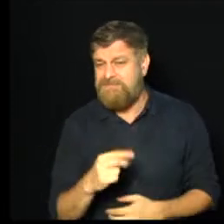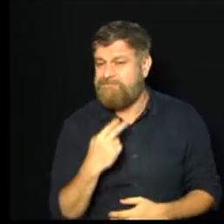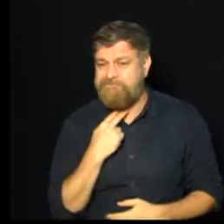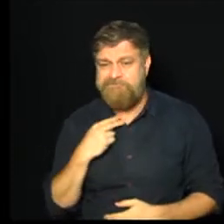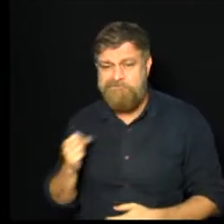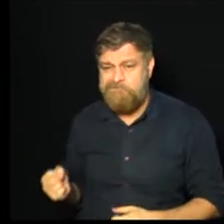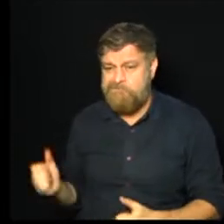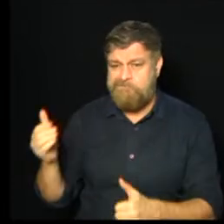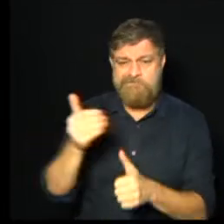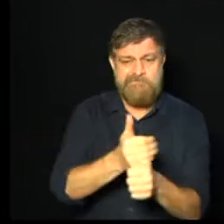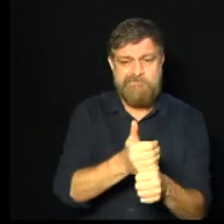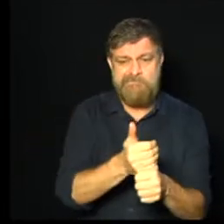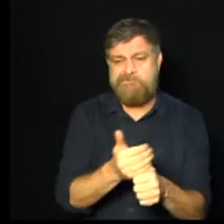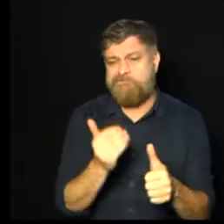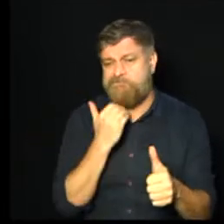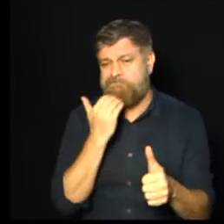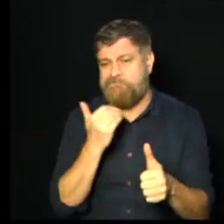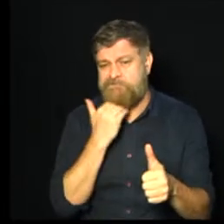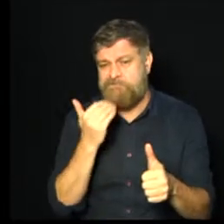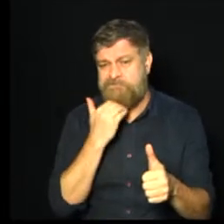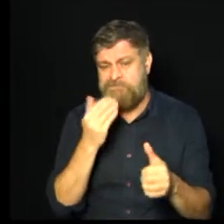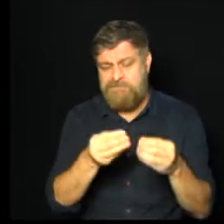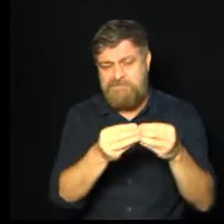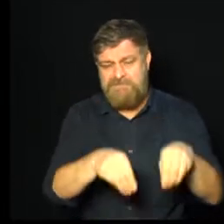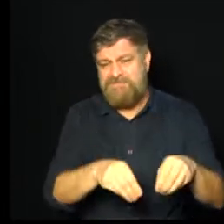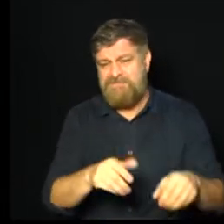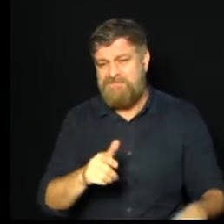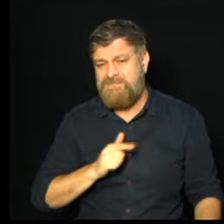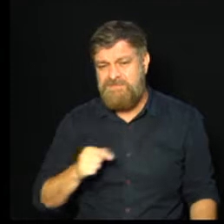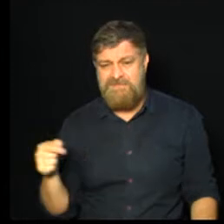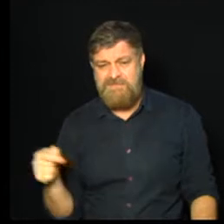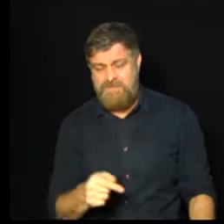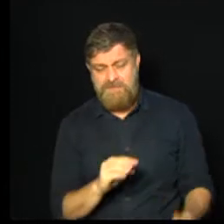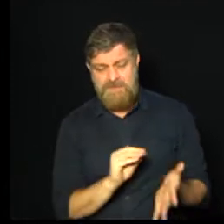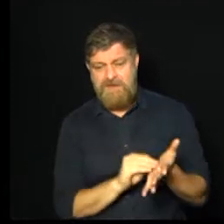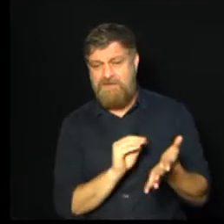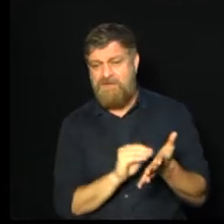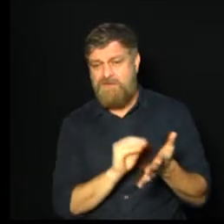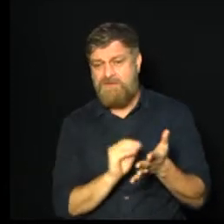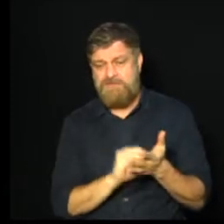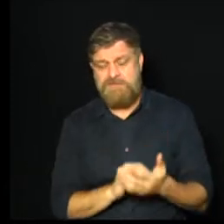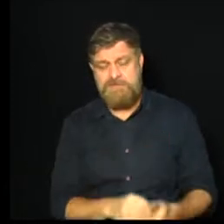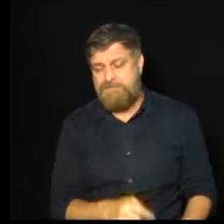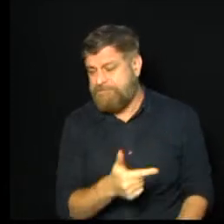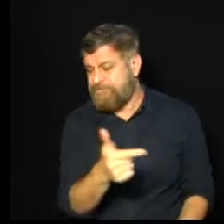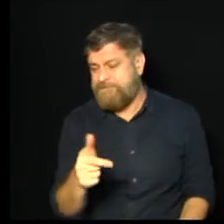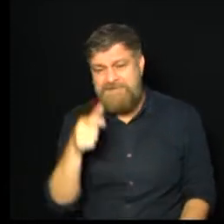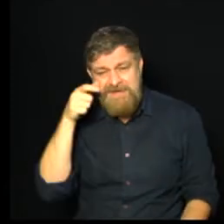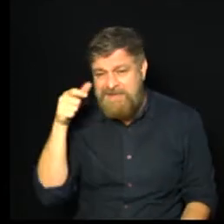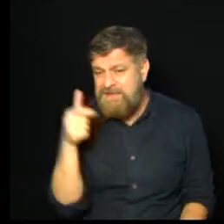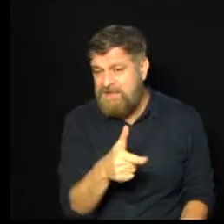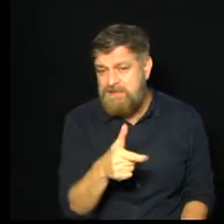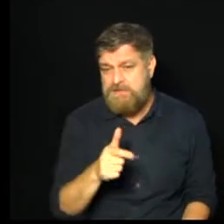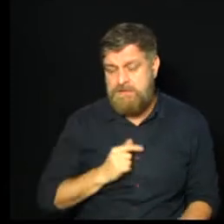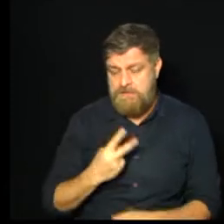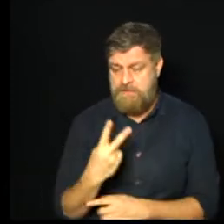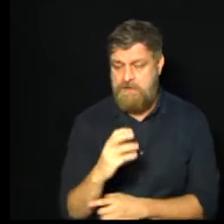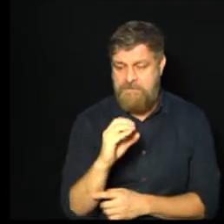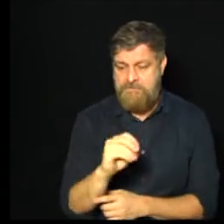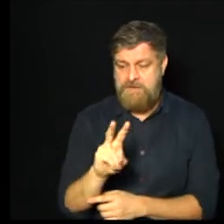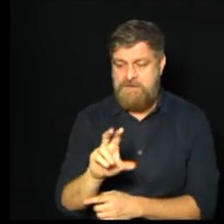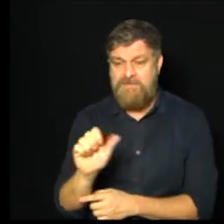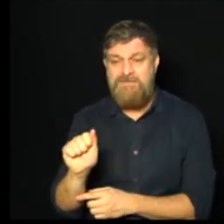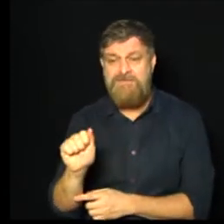reposição, foi justificado pelo fracasso na reposição dos concursados. Abrimos 20 vagas e